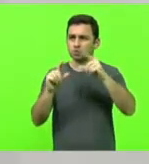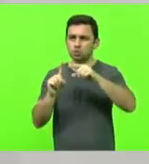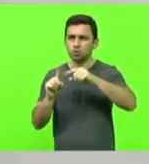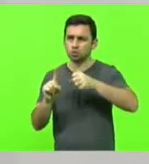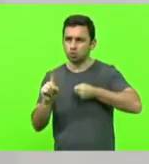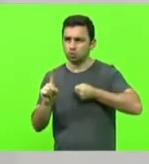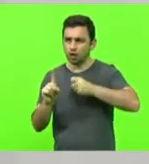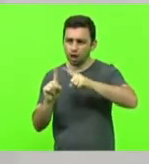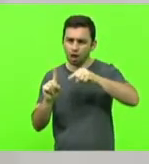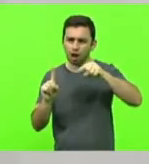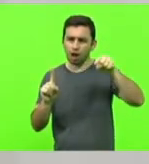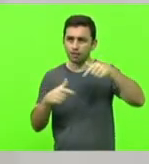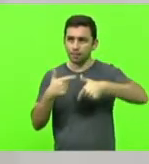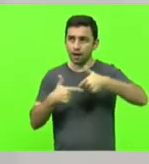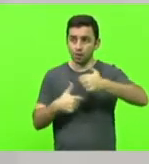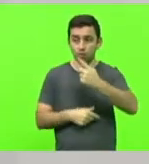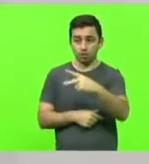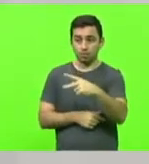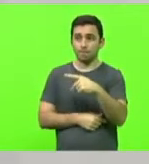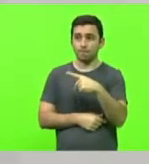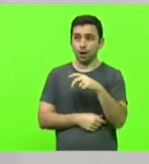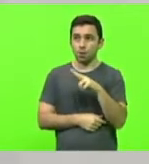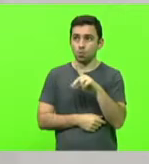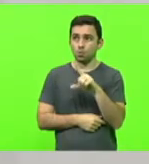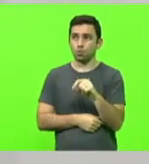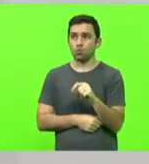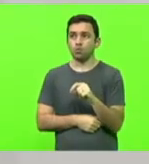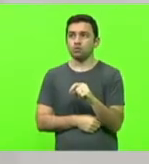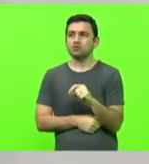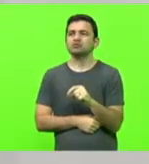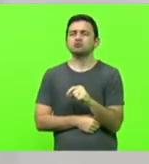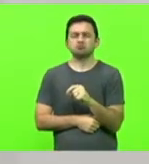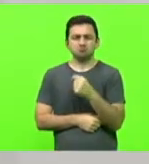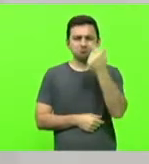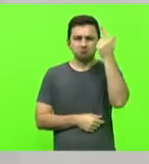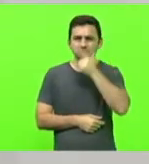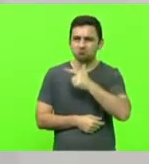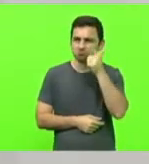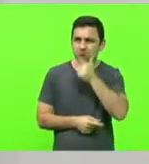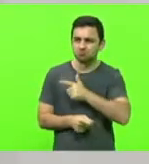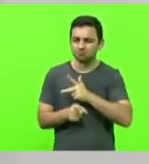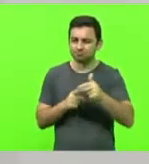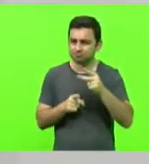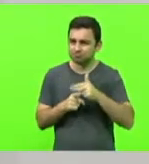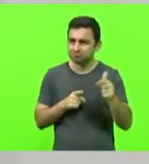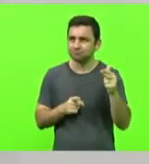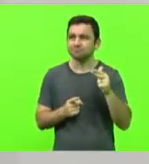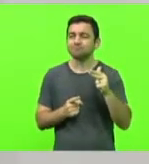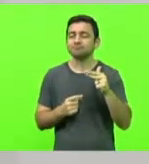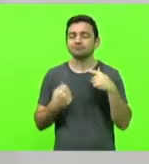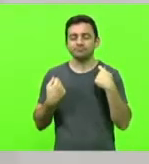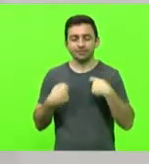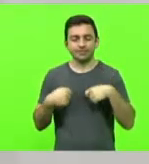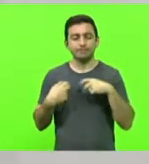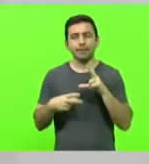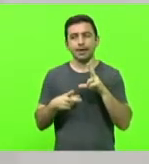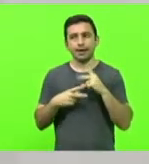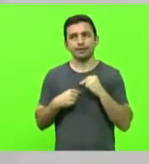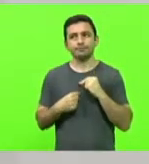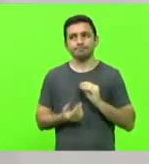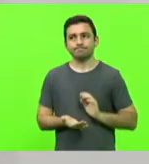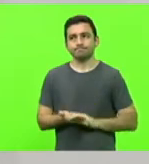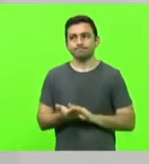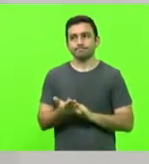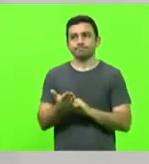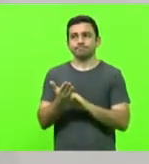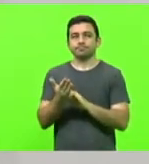seu trabalho, doutor Paulo, são exitosos e merecem o nosso aplauso. Eu não consegui fazer